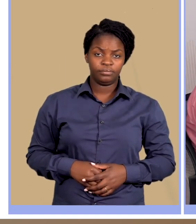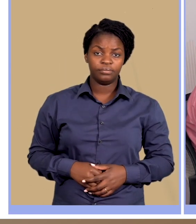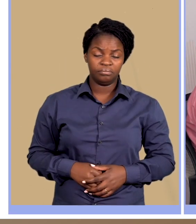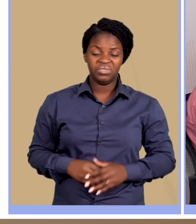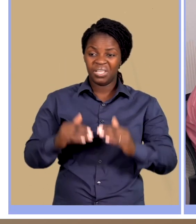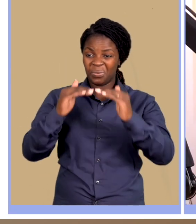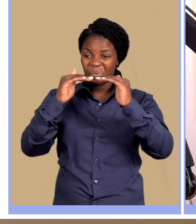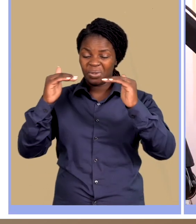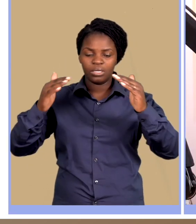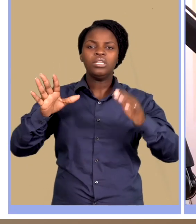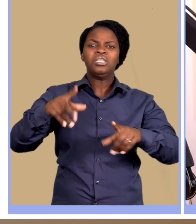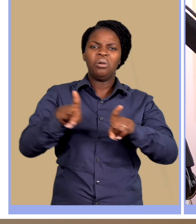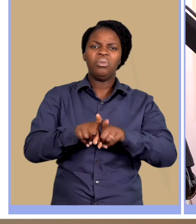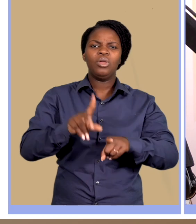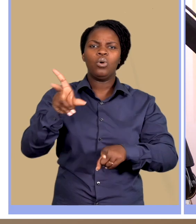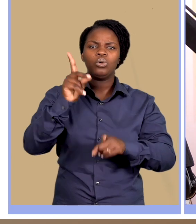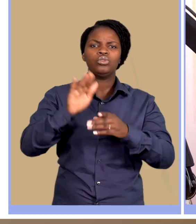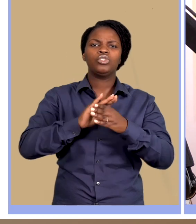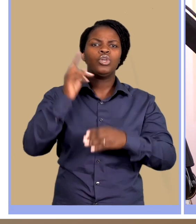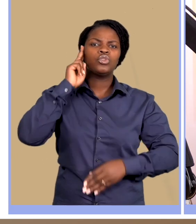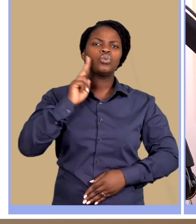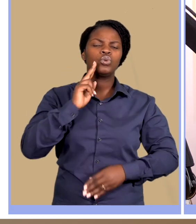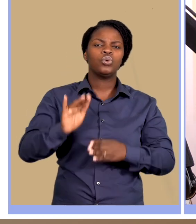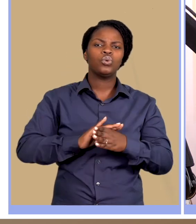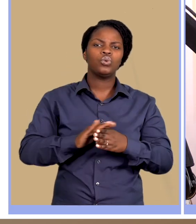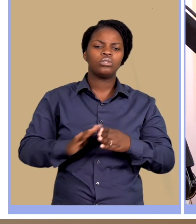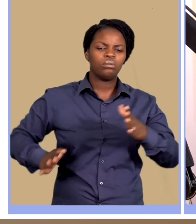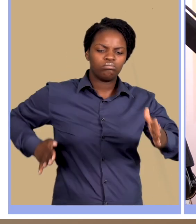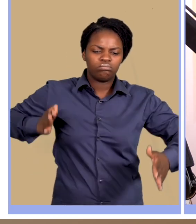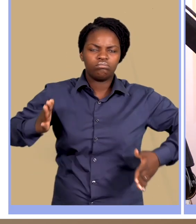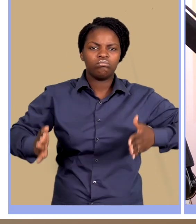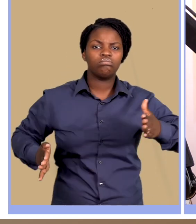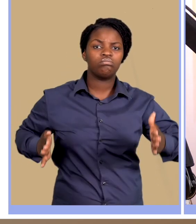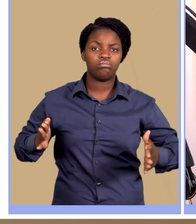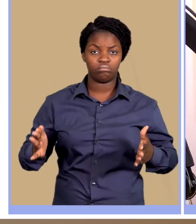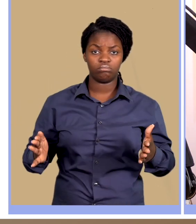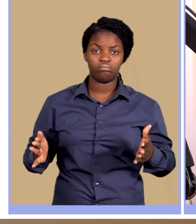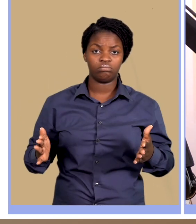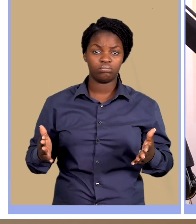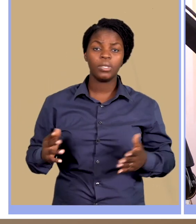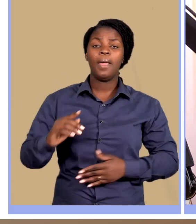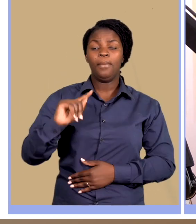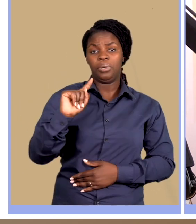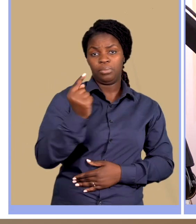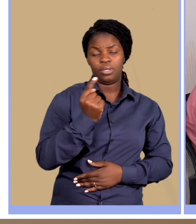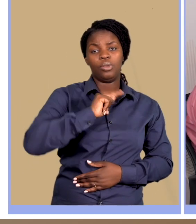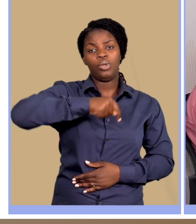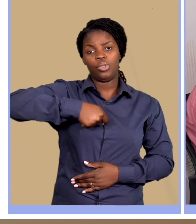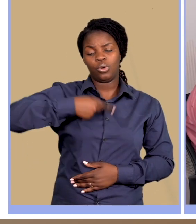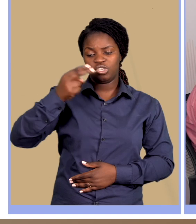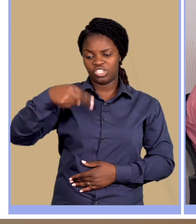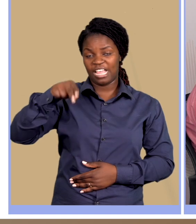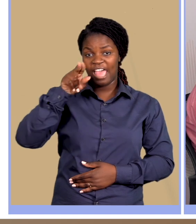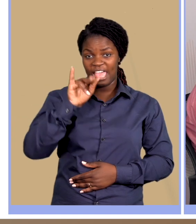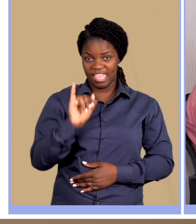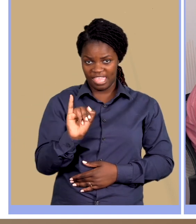gestual. Exato. O que nós aprendemos desde a infância até a casa. Primeiro, nós como HI optamos em respeitar